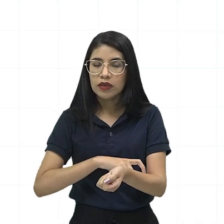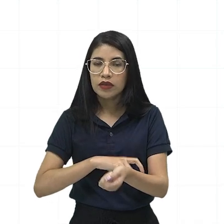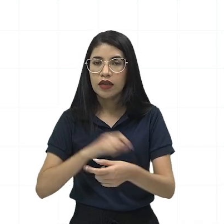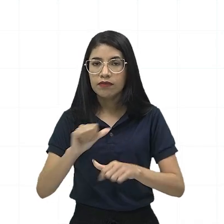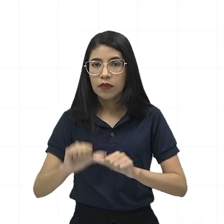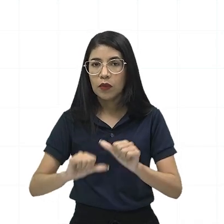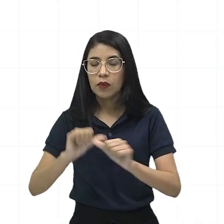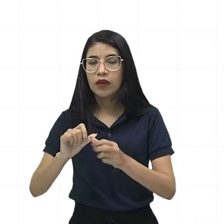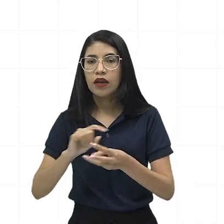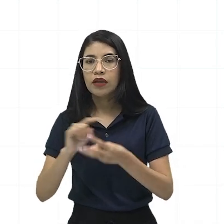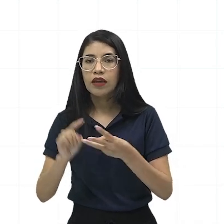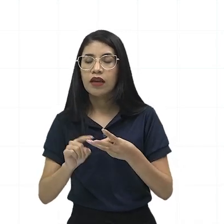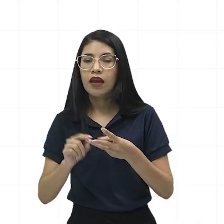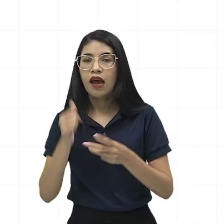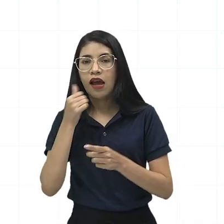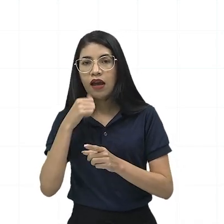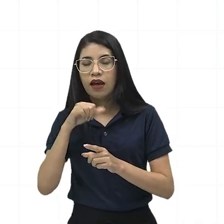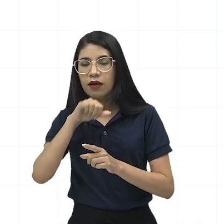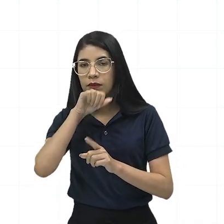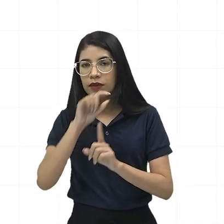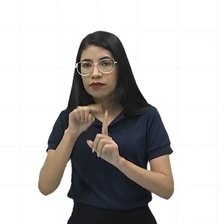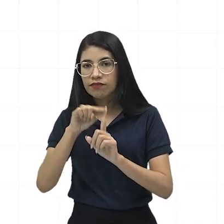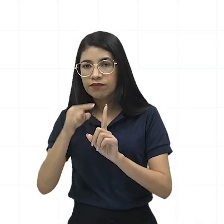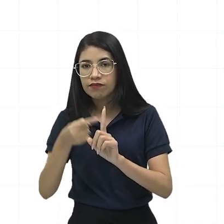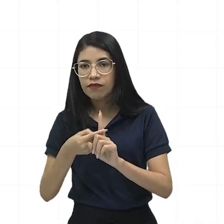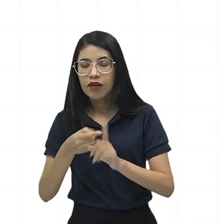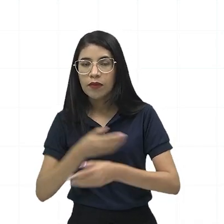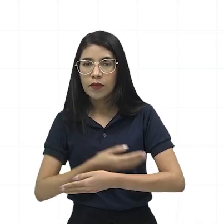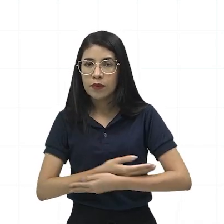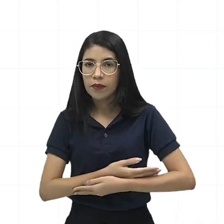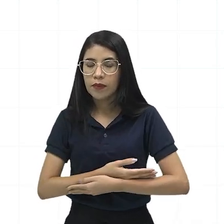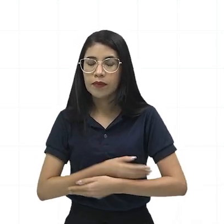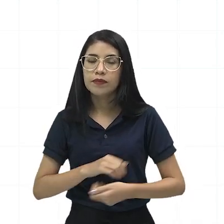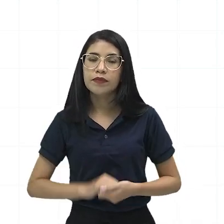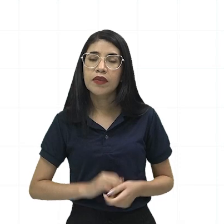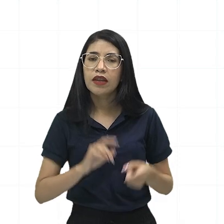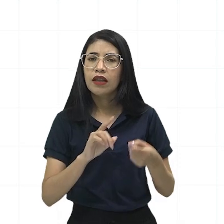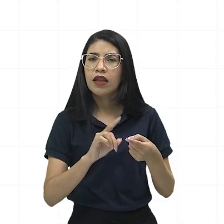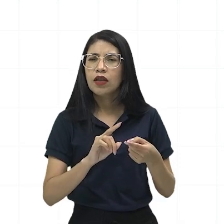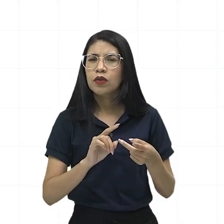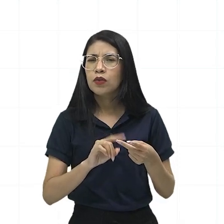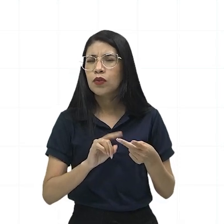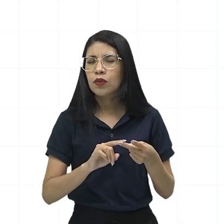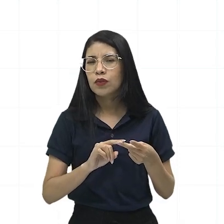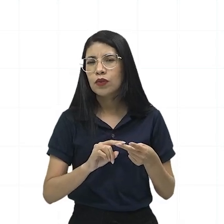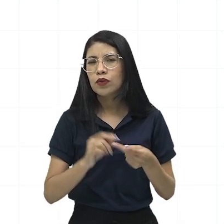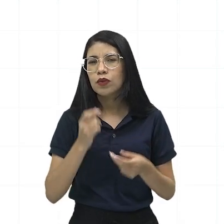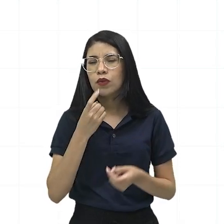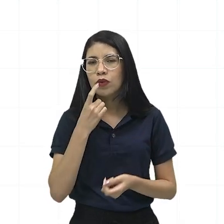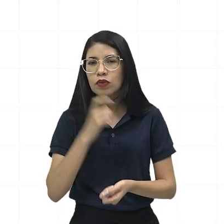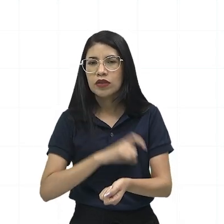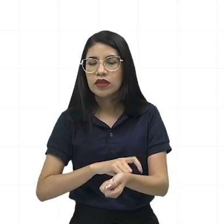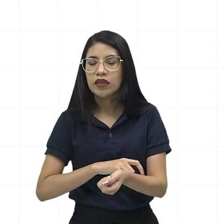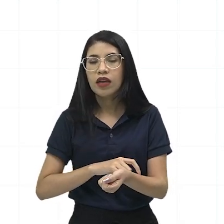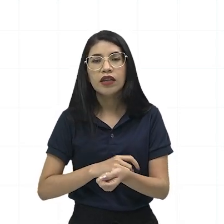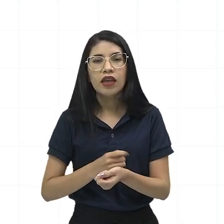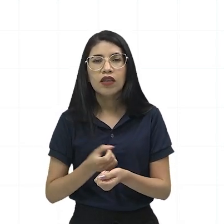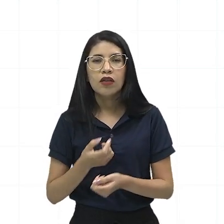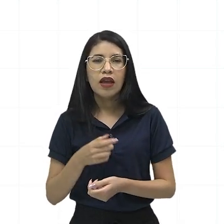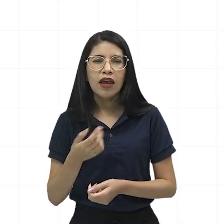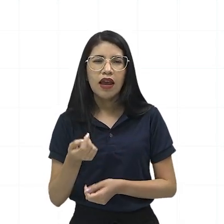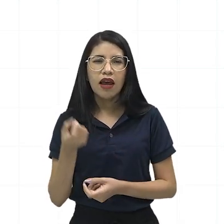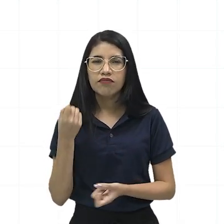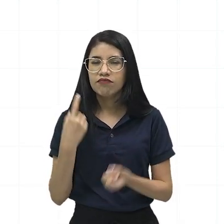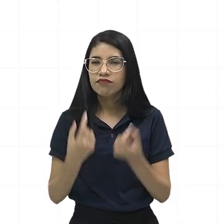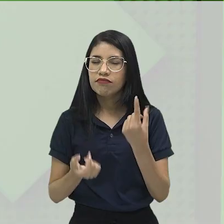e através da mãe para o bebê. No caso da transfusão sanguínea, gente, é mais raro. Por quê? Porque quando a pessoa vai